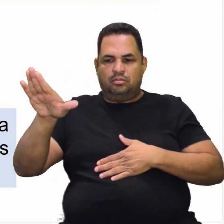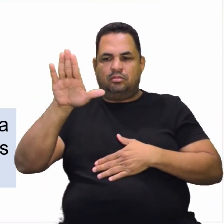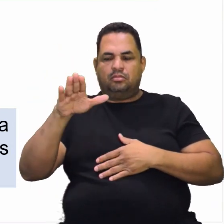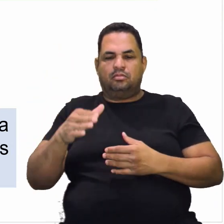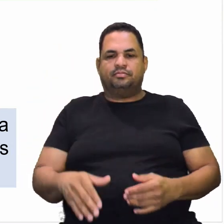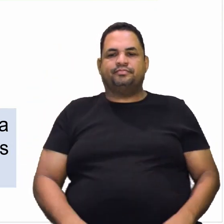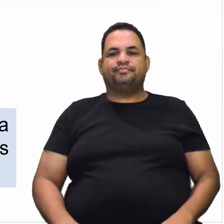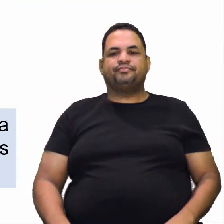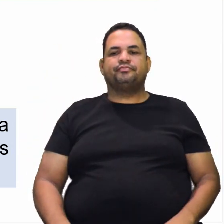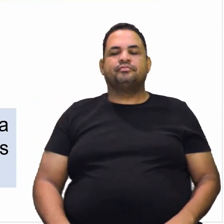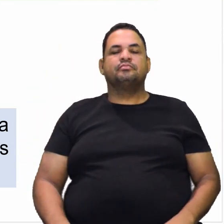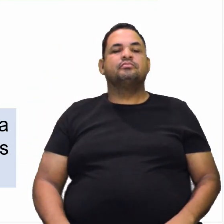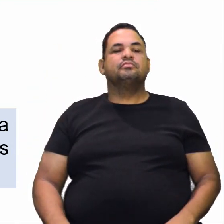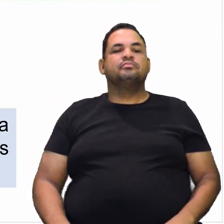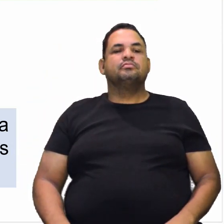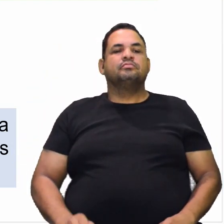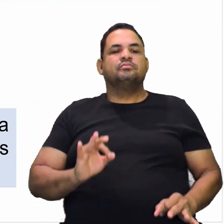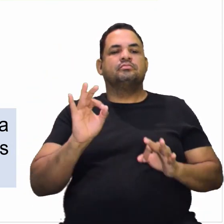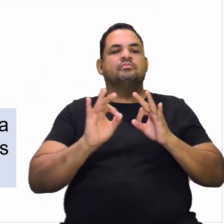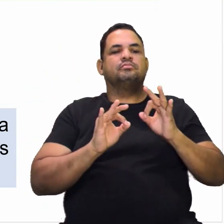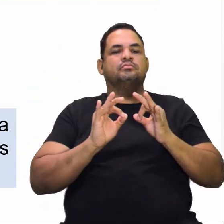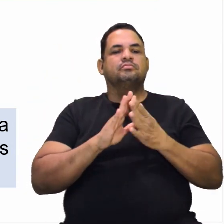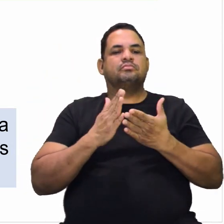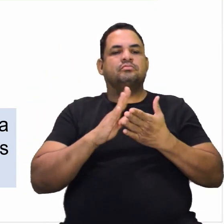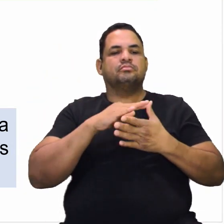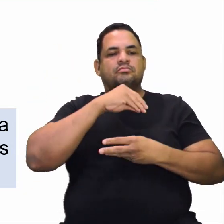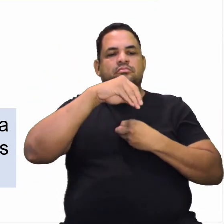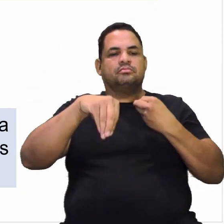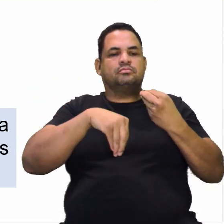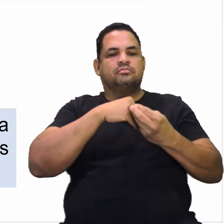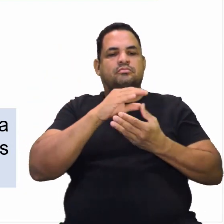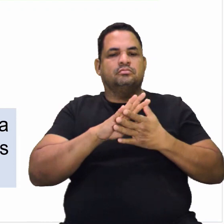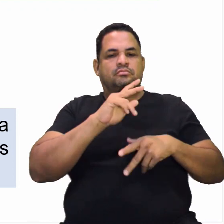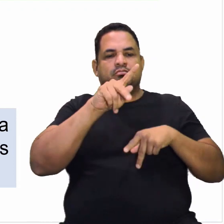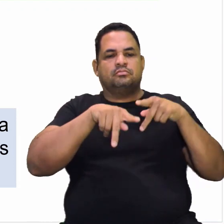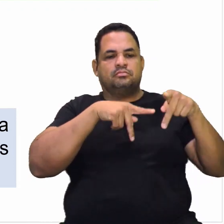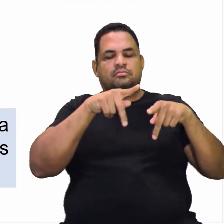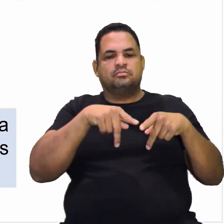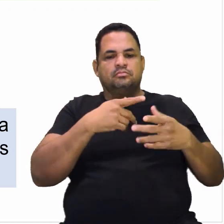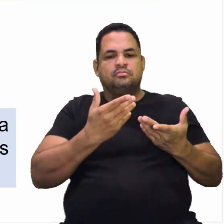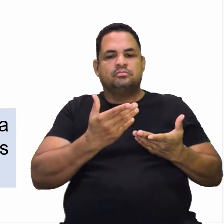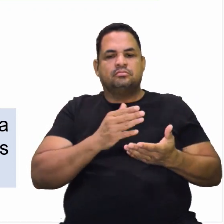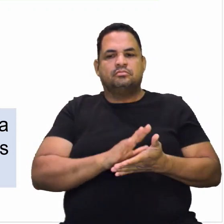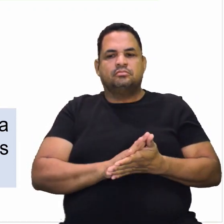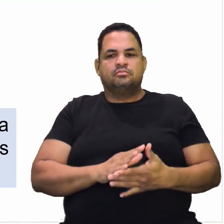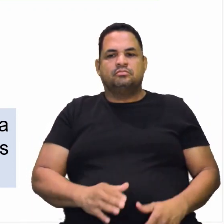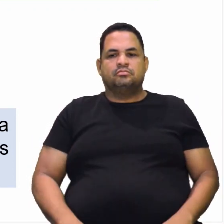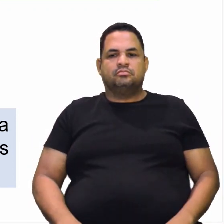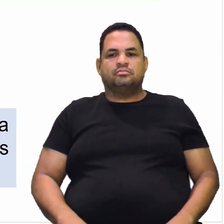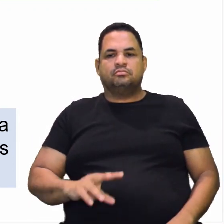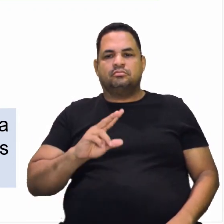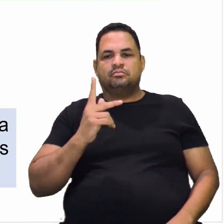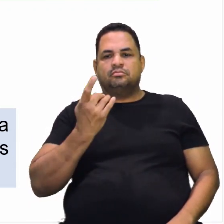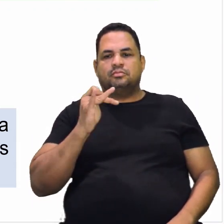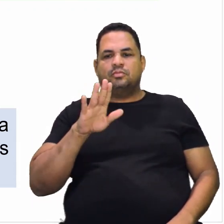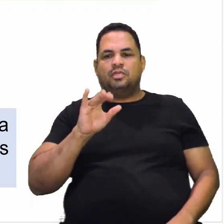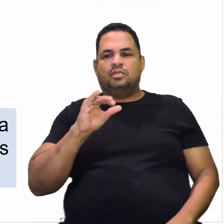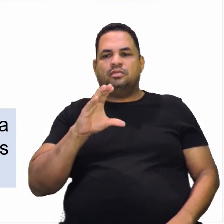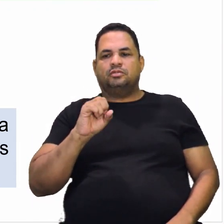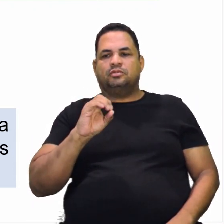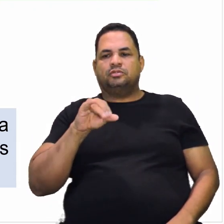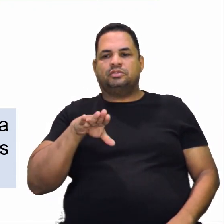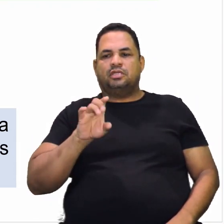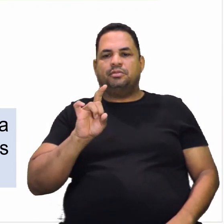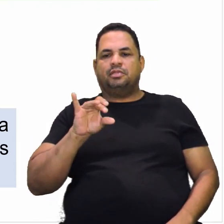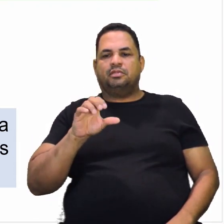Crescente Fértil. Formou-se a partir da mistura de diversos povos, entre eles os amíticos, os semitas e